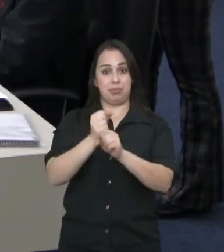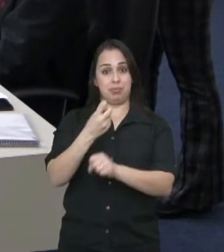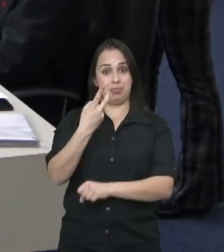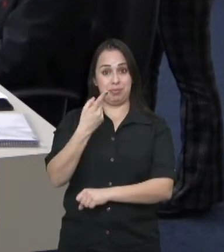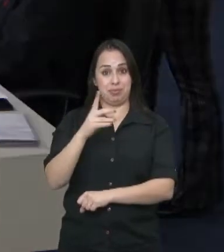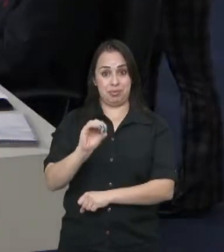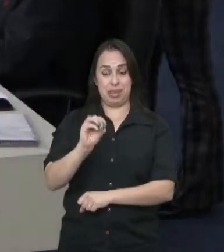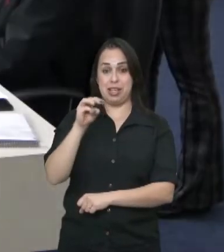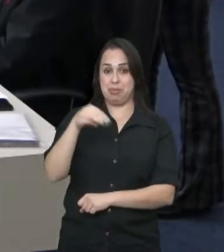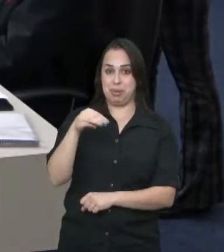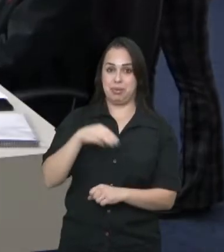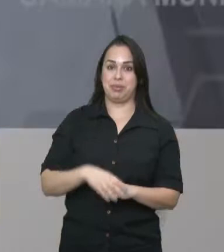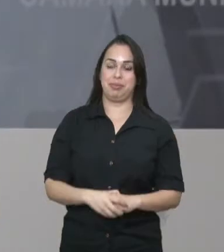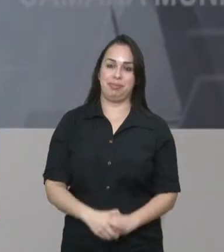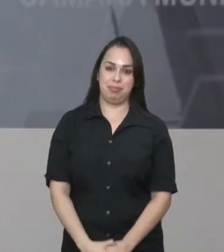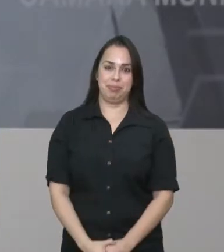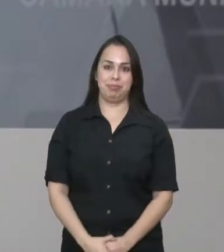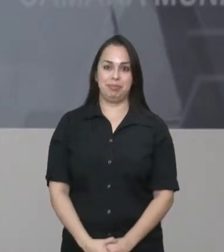lá, 10 minutos.